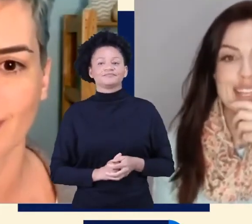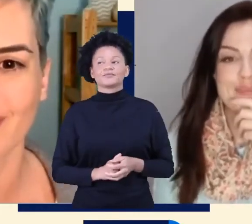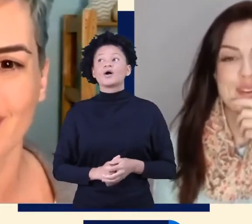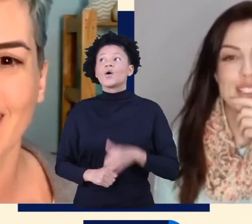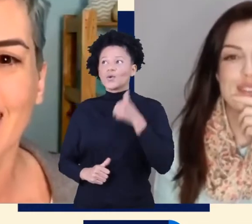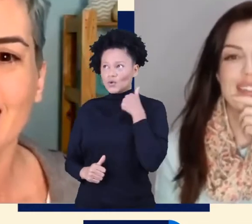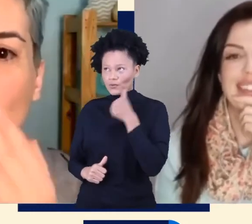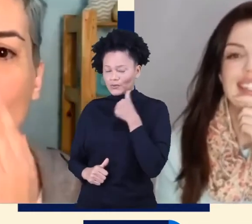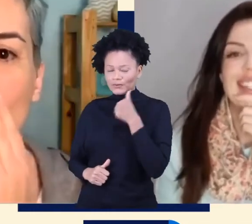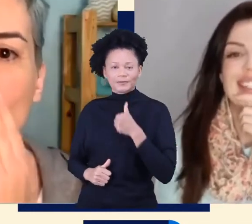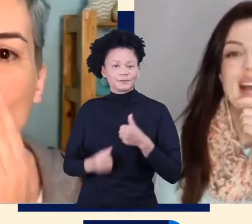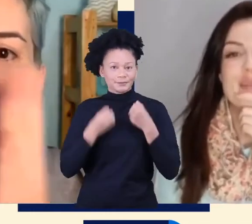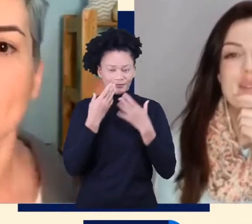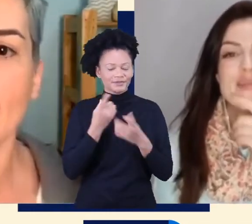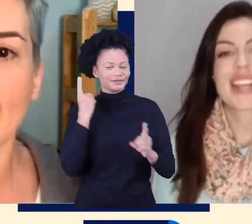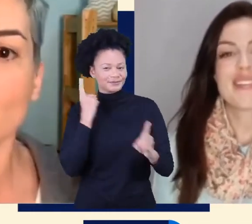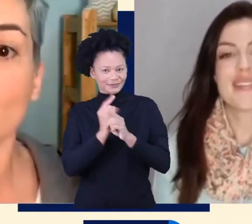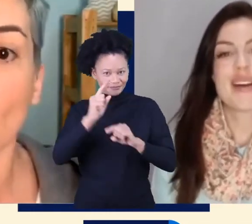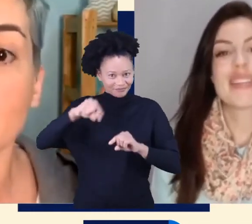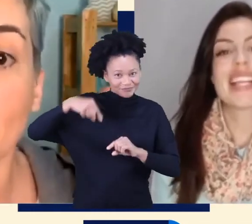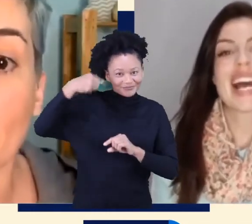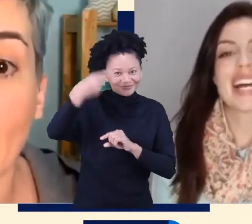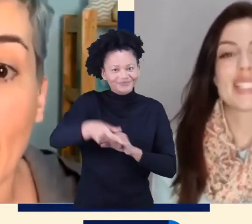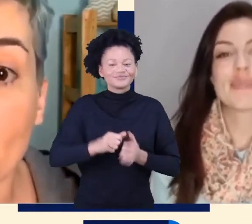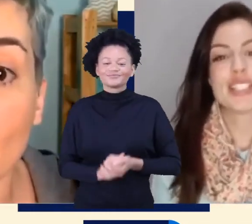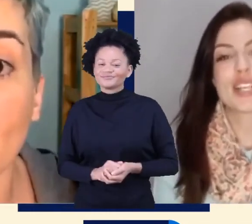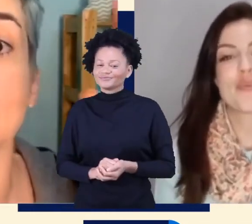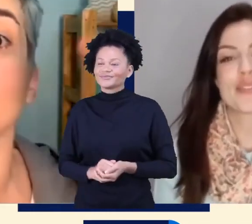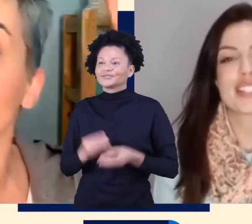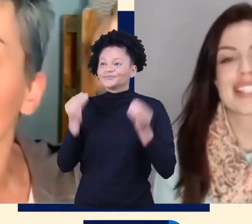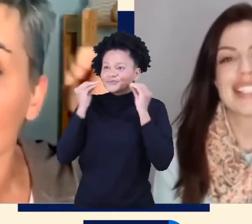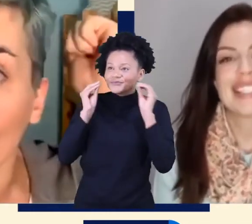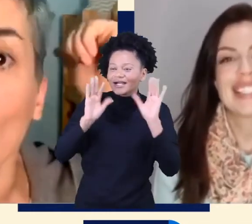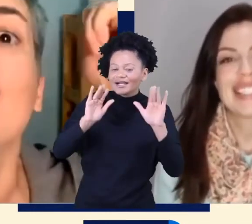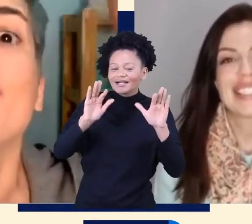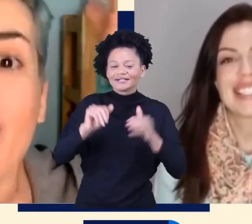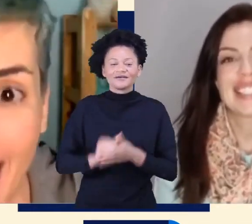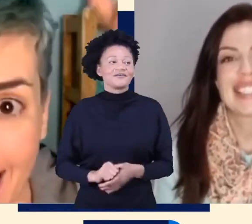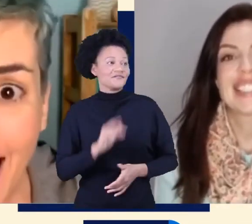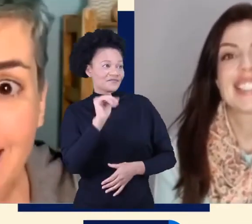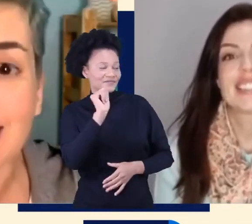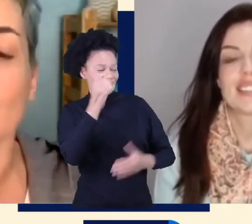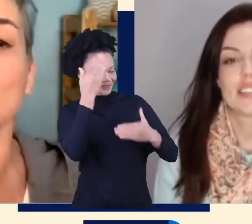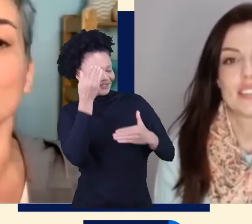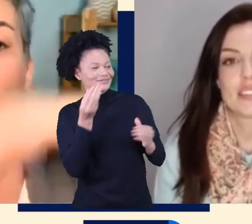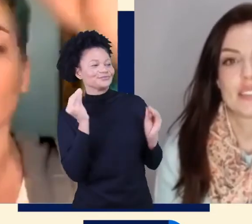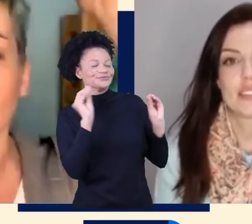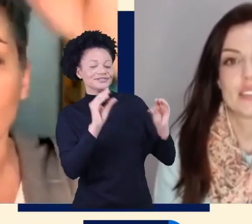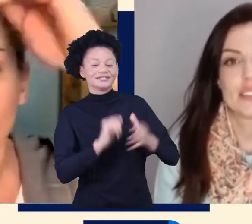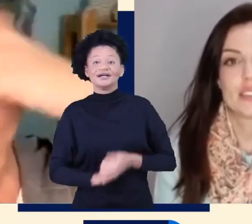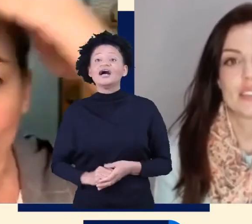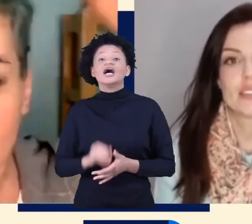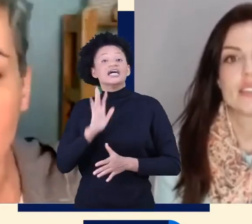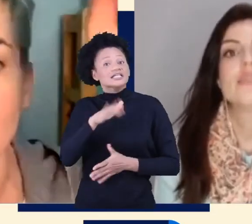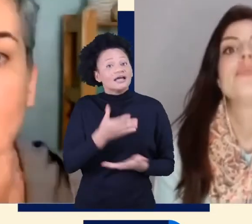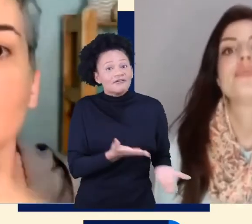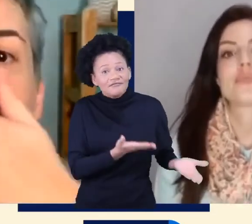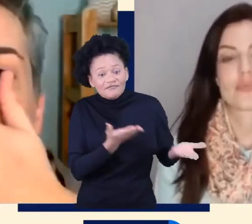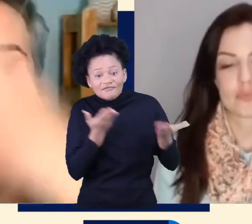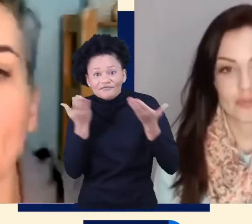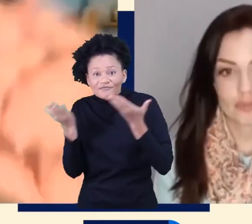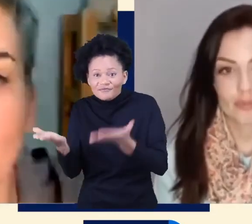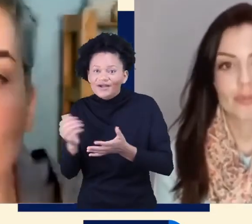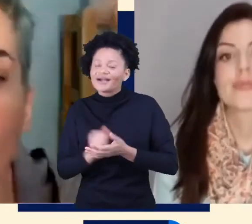gente se vê na próxima. Então, tá bom. Beijos. Obrigada, beijão pra você. Vai lá assistir todas as